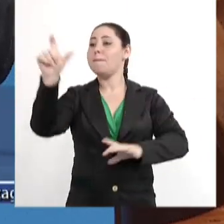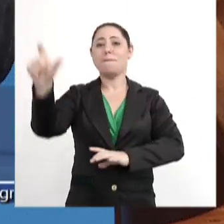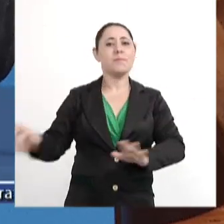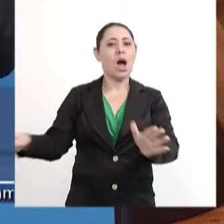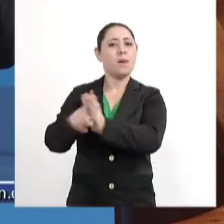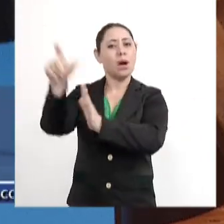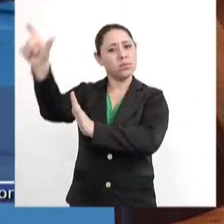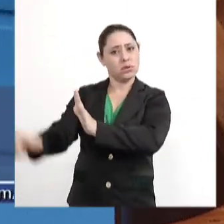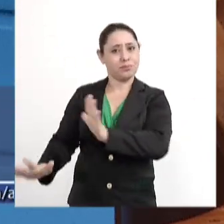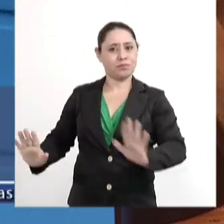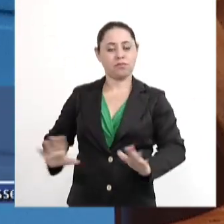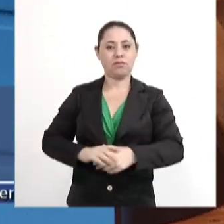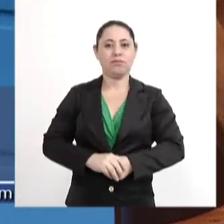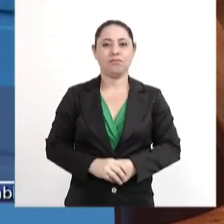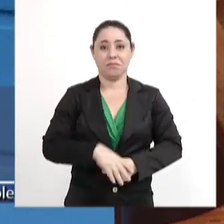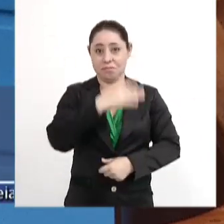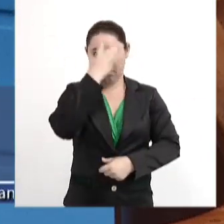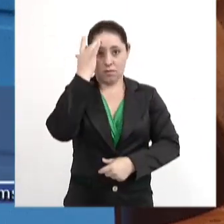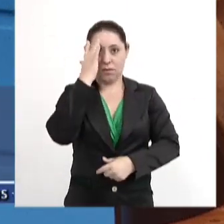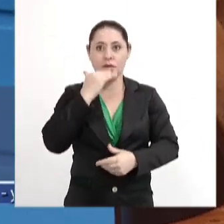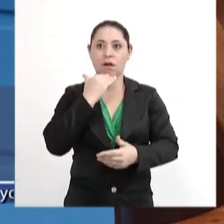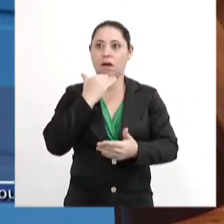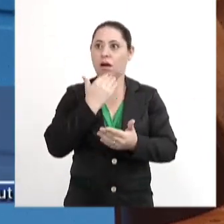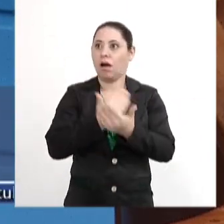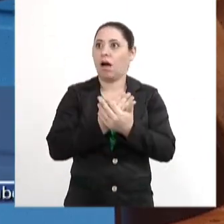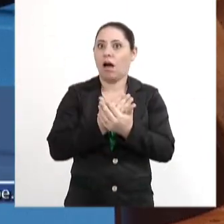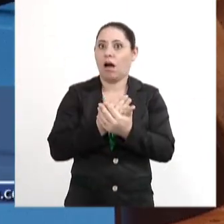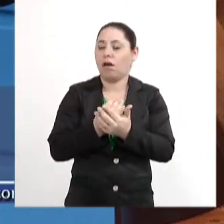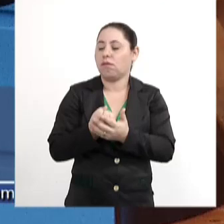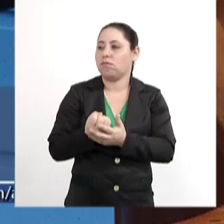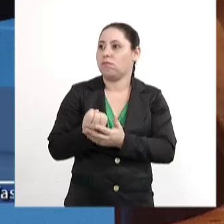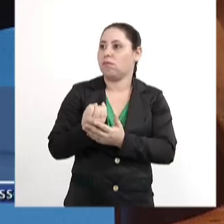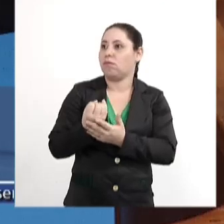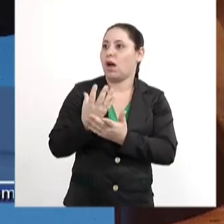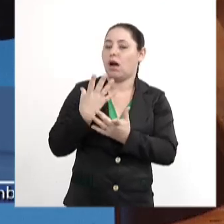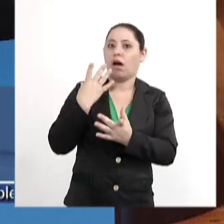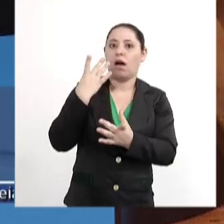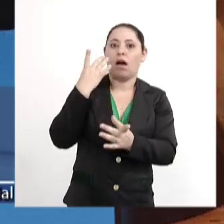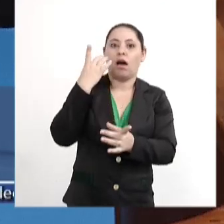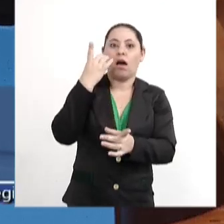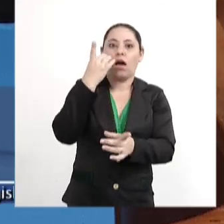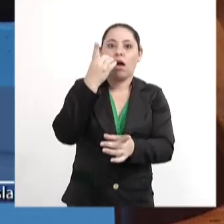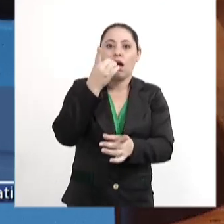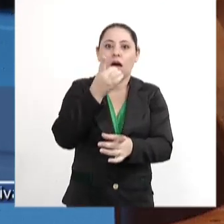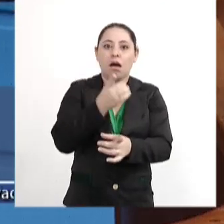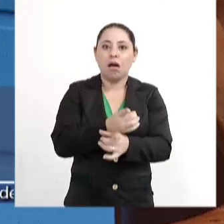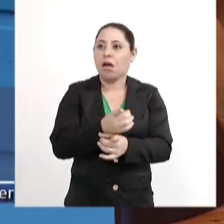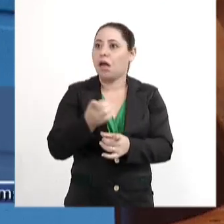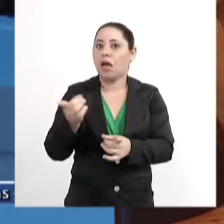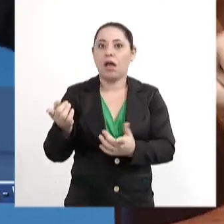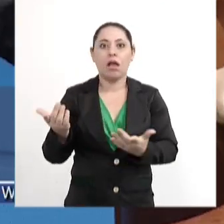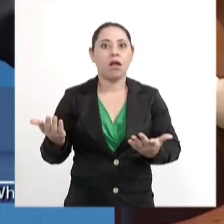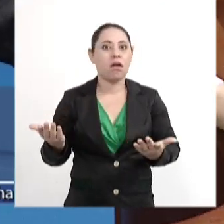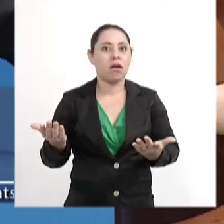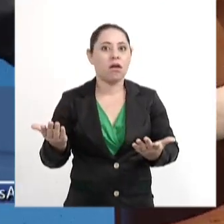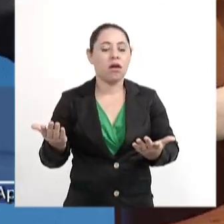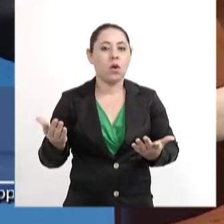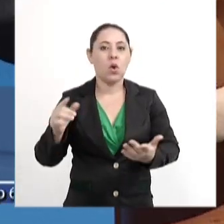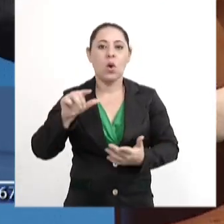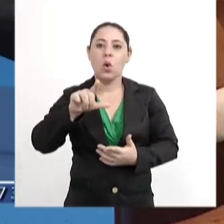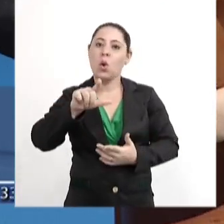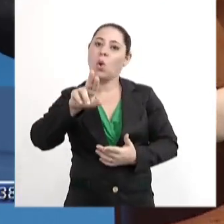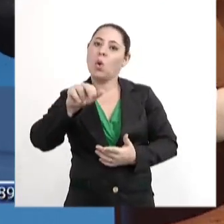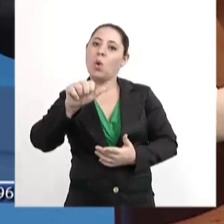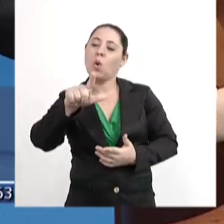individual. E todo mundo se diz em choque por ter descoberto a orientação sexual do cantor Lulu